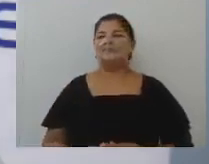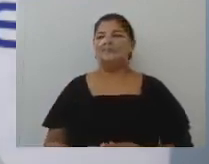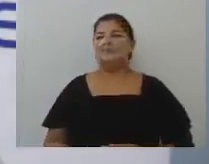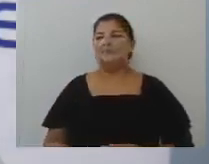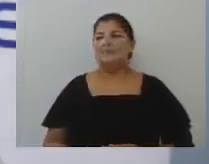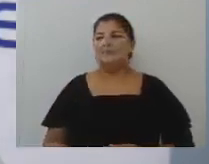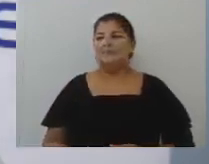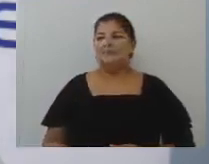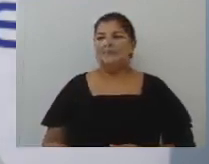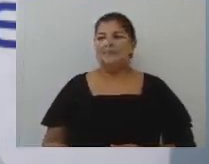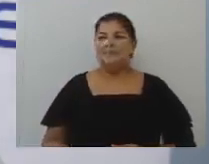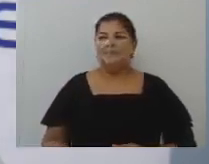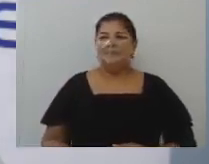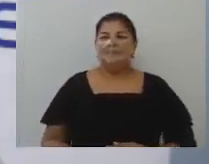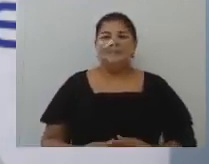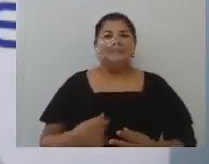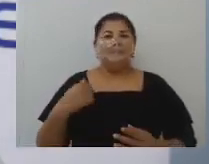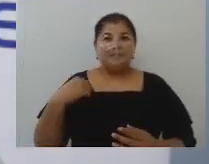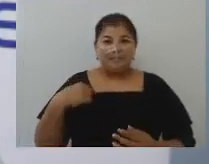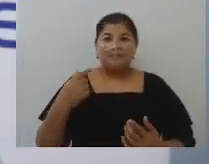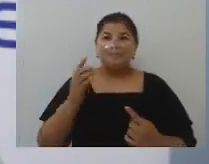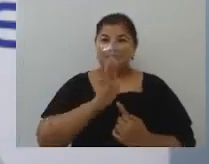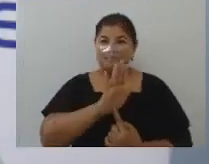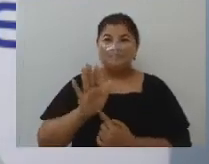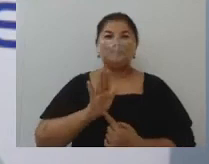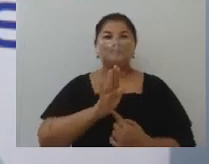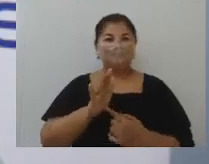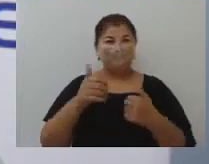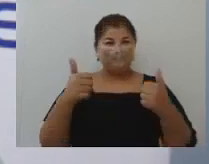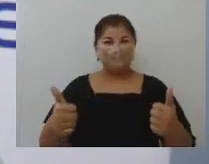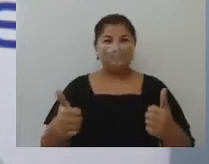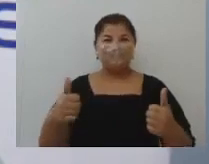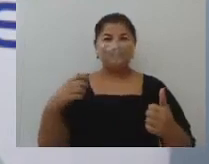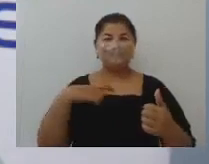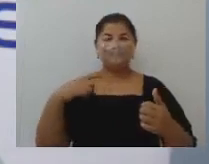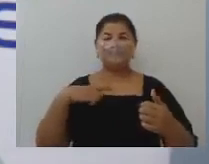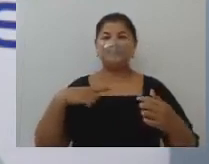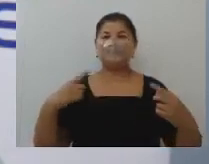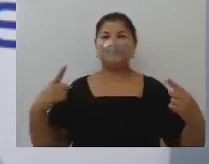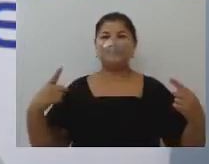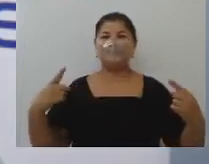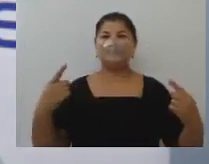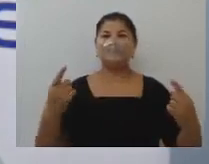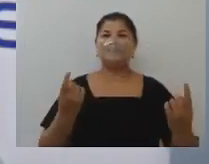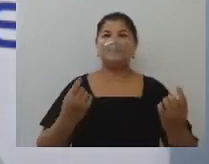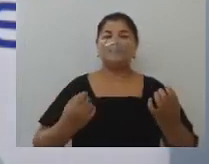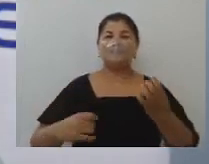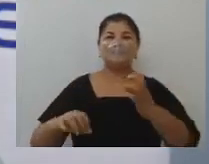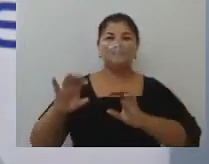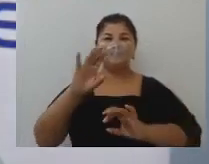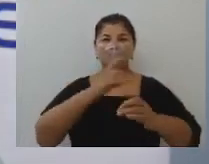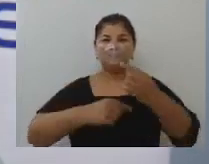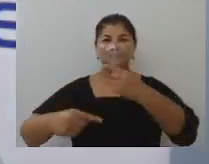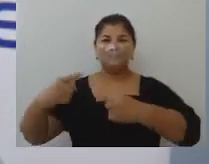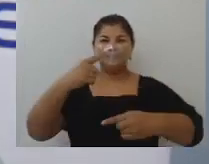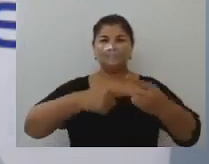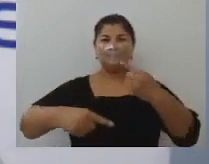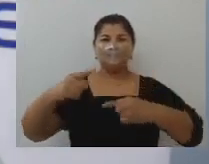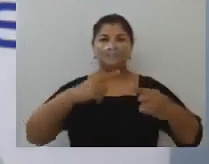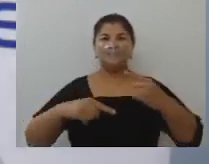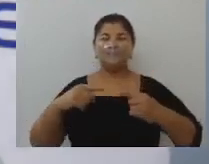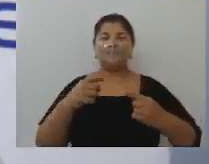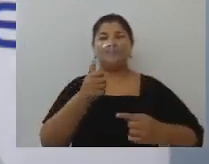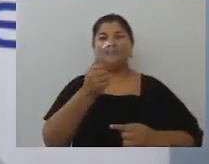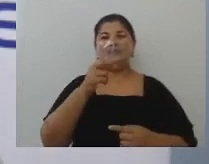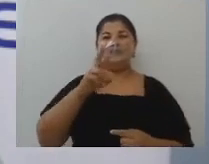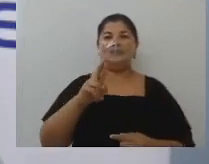Olha aí. Está aprovado? Então nós temos correntes de convecção. Nós vimos que o ar